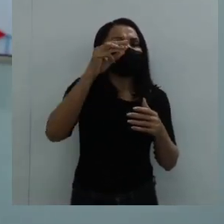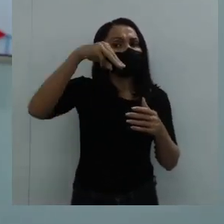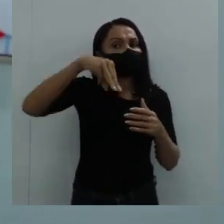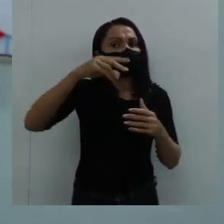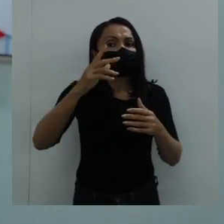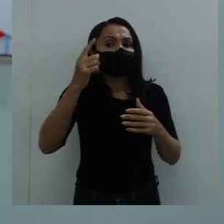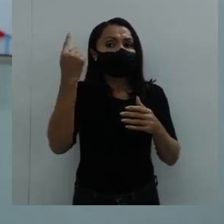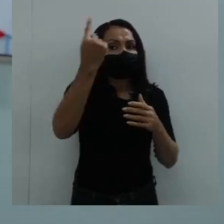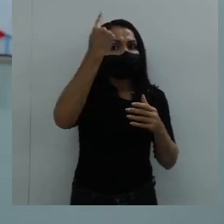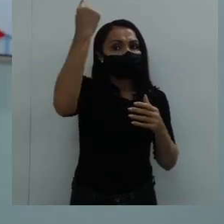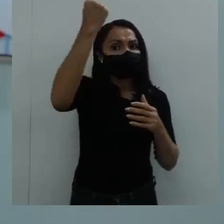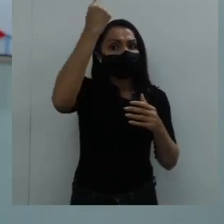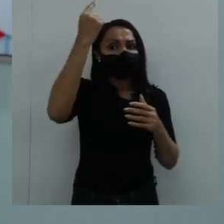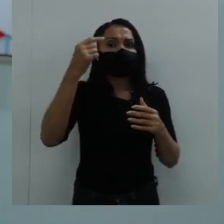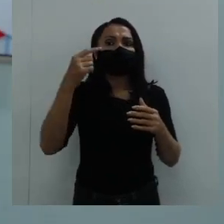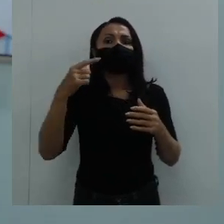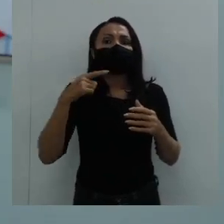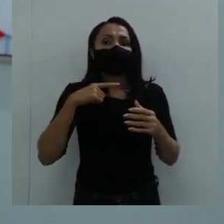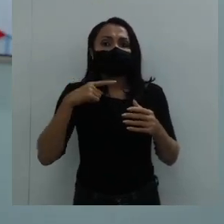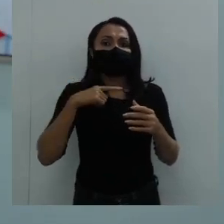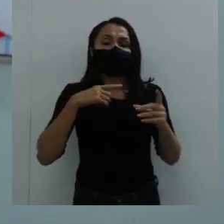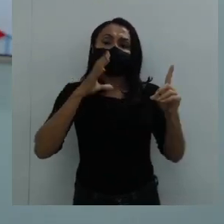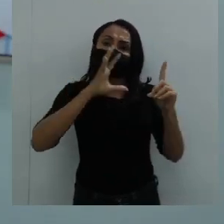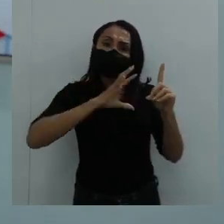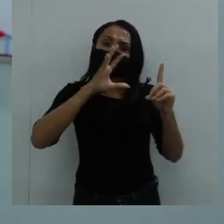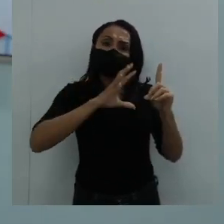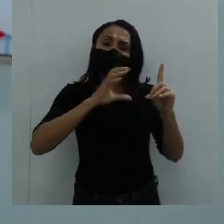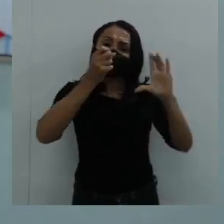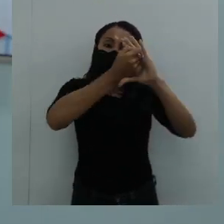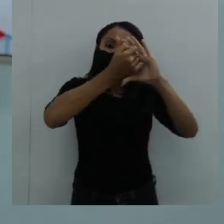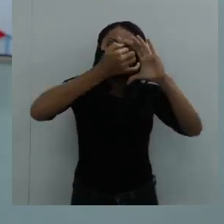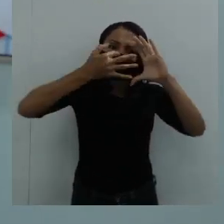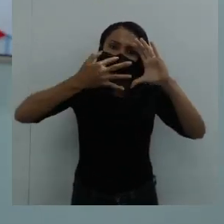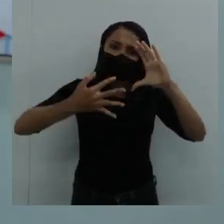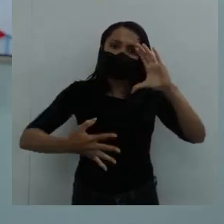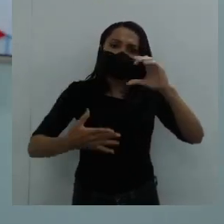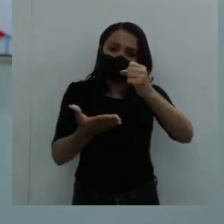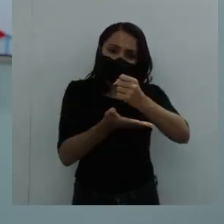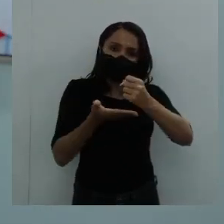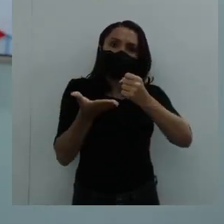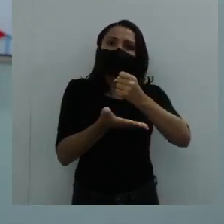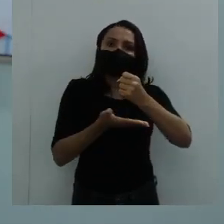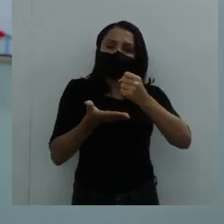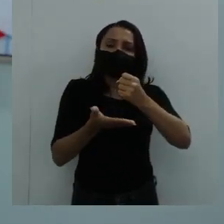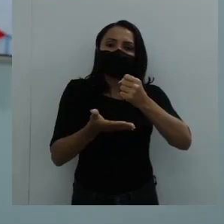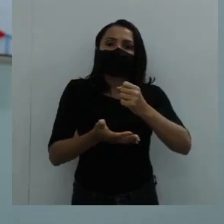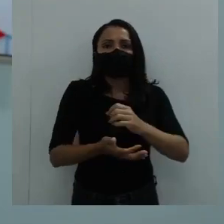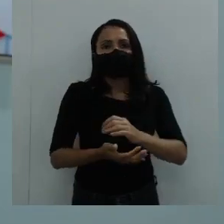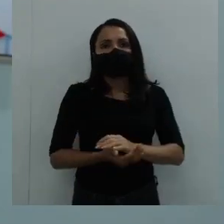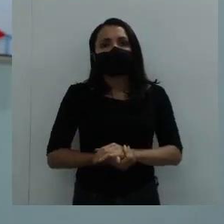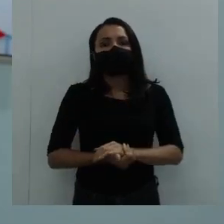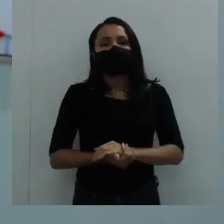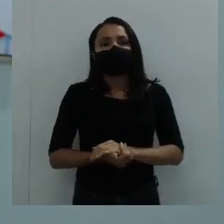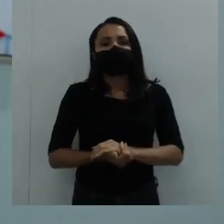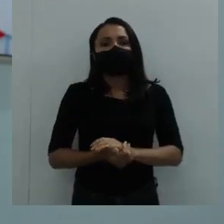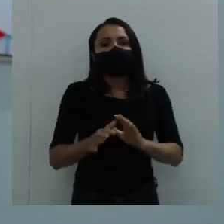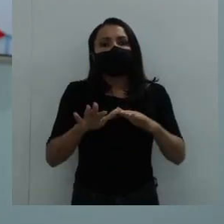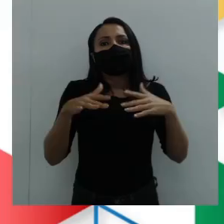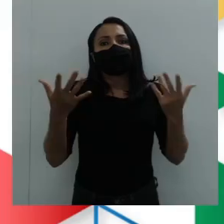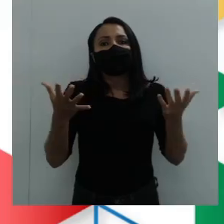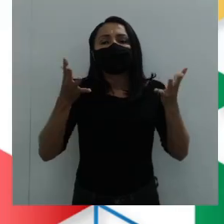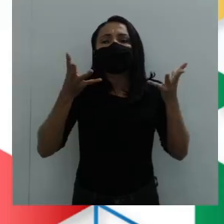ter grandes influências nas suas características que são básicas. Então, todas